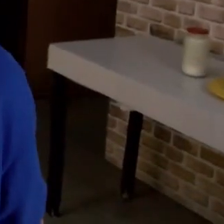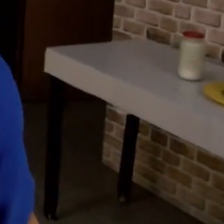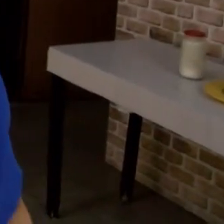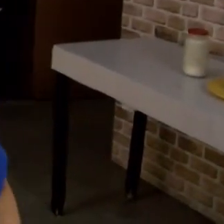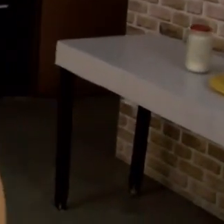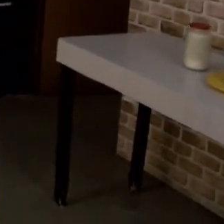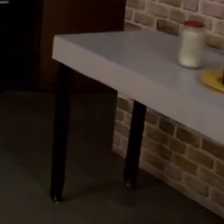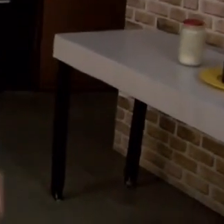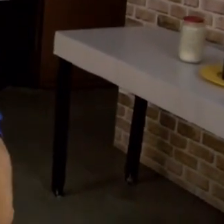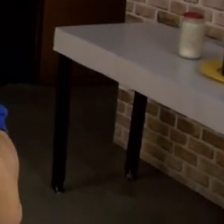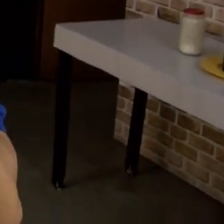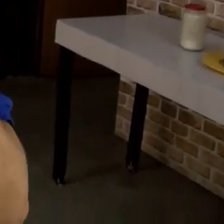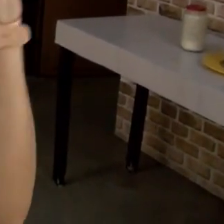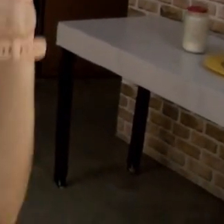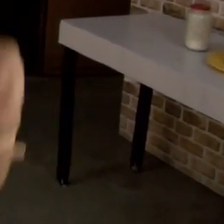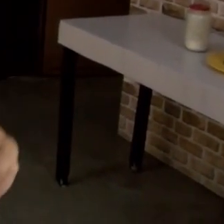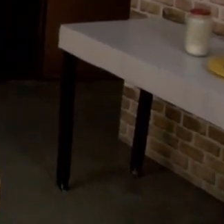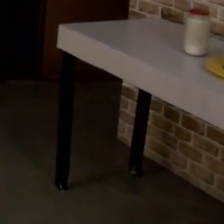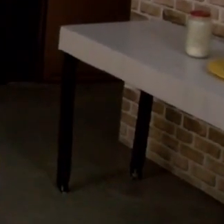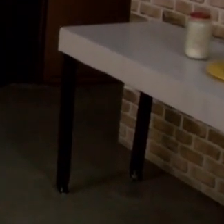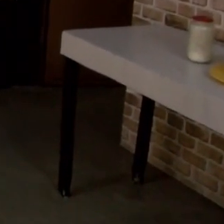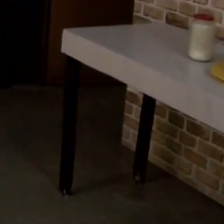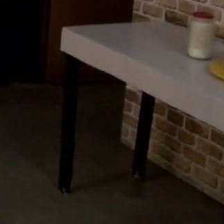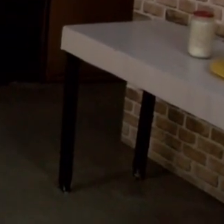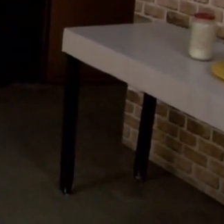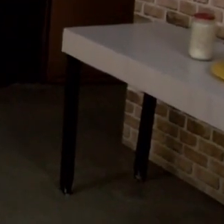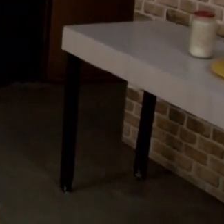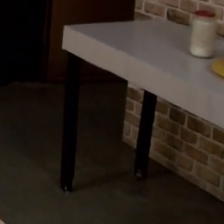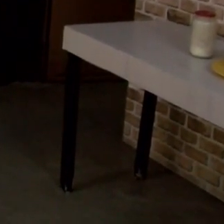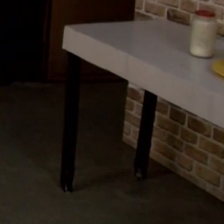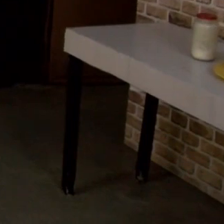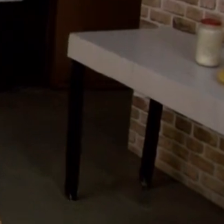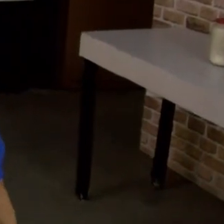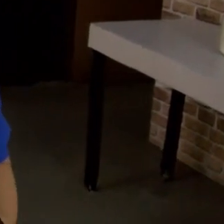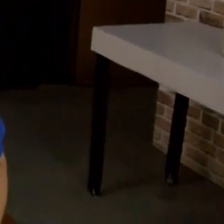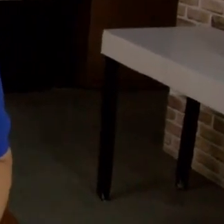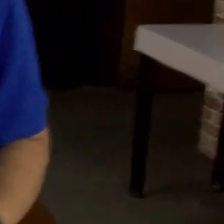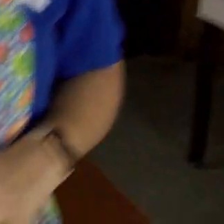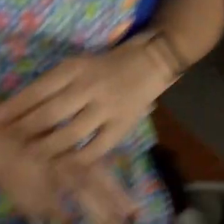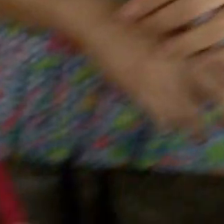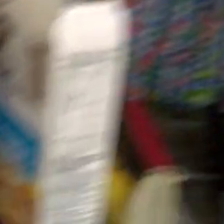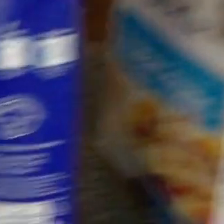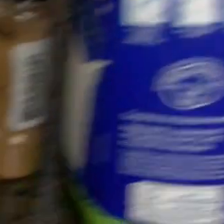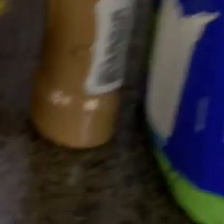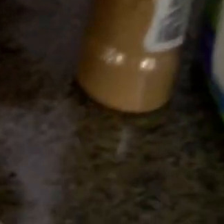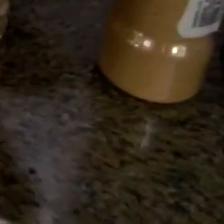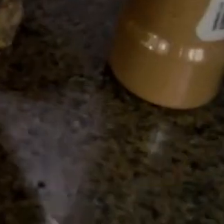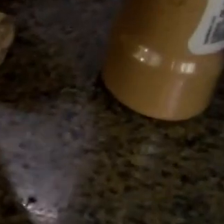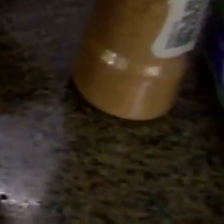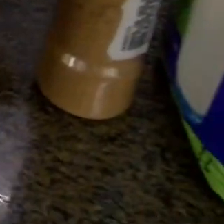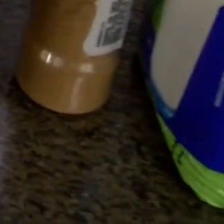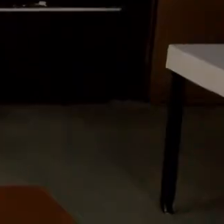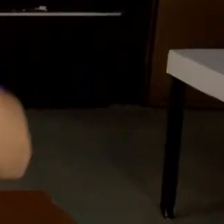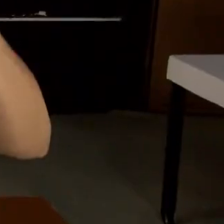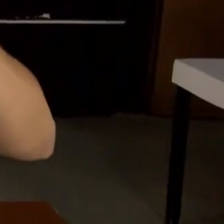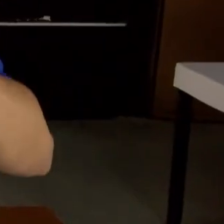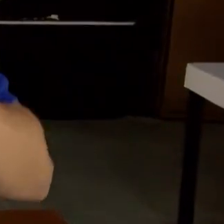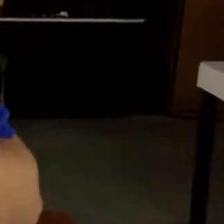guloso. Uhum. Espera aí um pouquinho que eu vou levar e daqui a pouco eu volto, tá certo? Ai, eu vou.